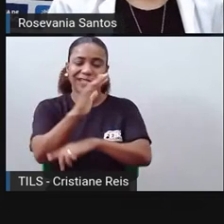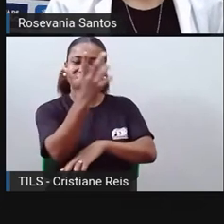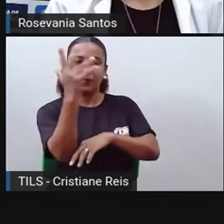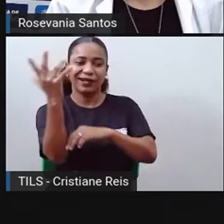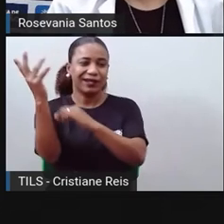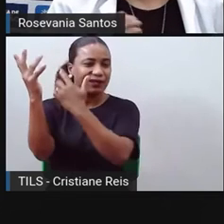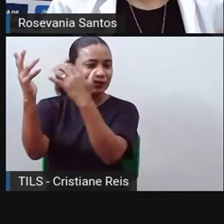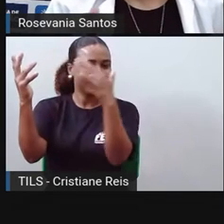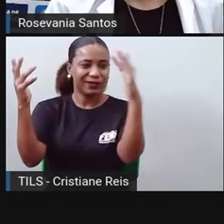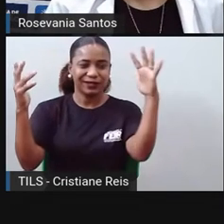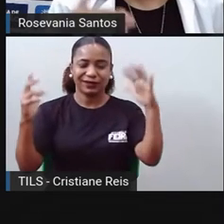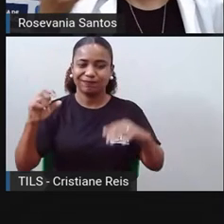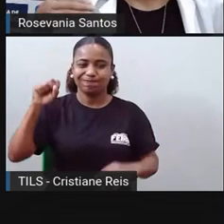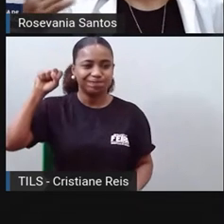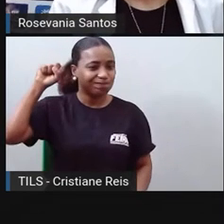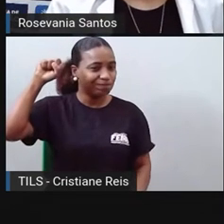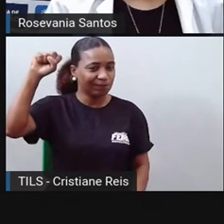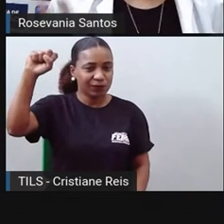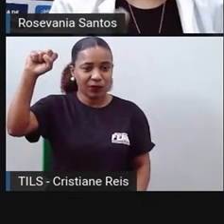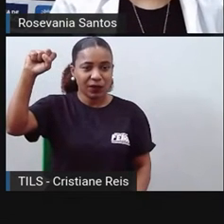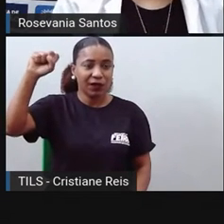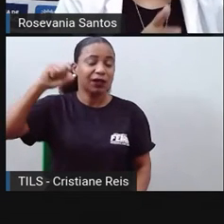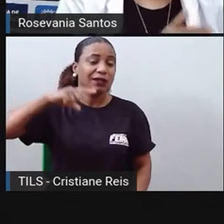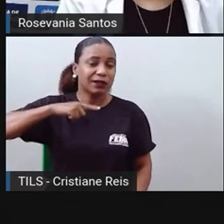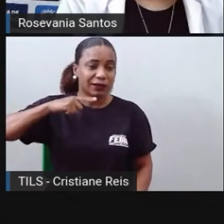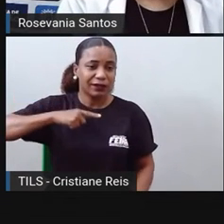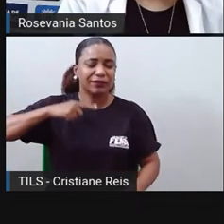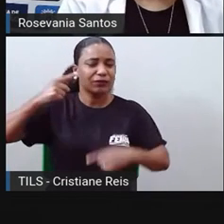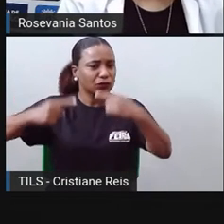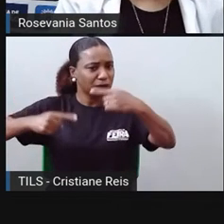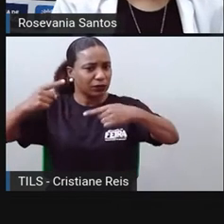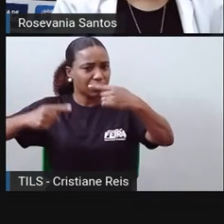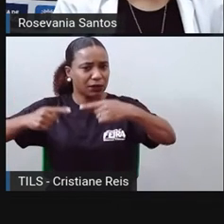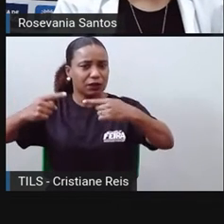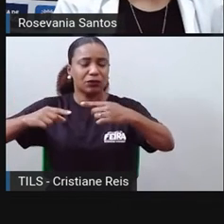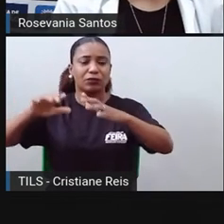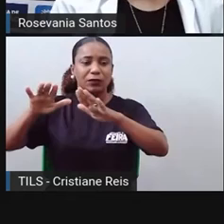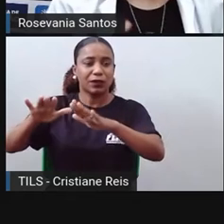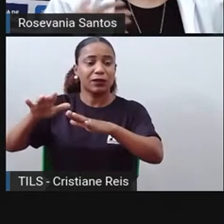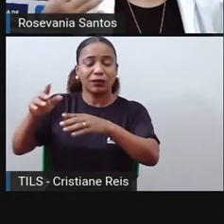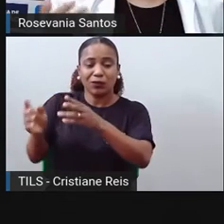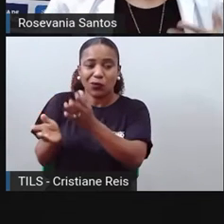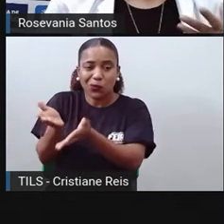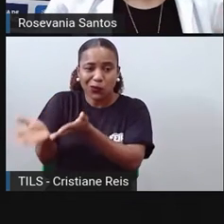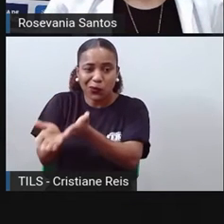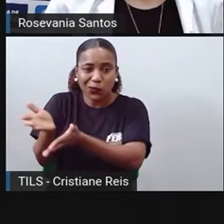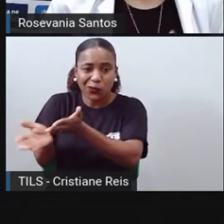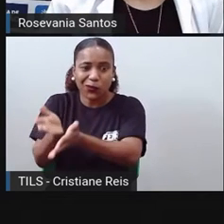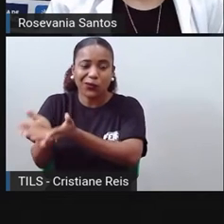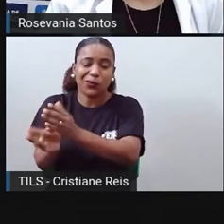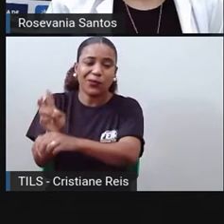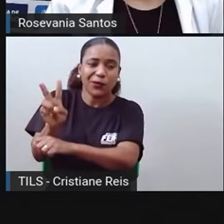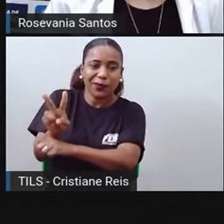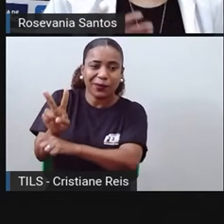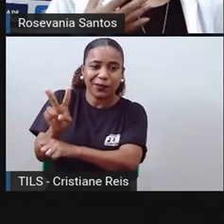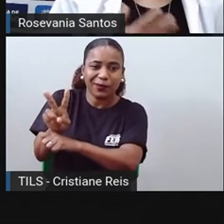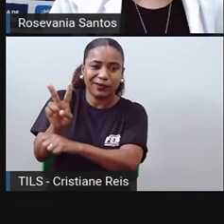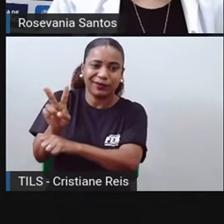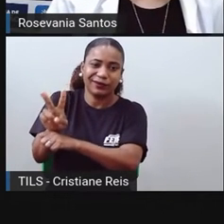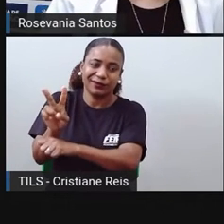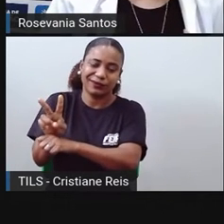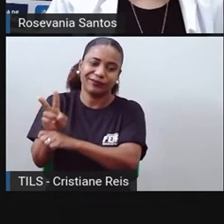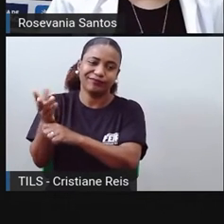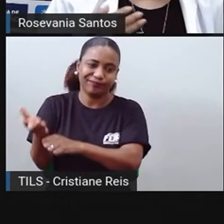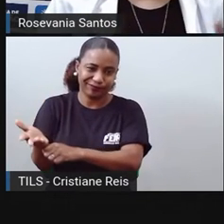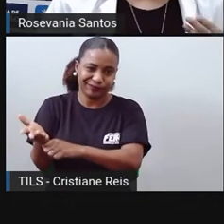outros espaços, não que ele não tenha sido estudado, mas comparado com outros espaços, né, do planeta, ainda tem muito a se descobrir,